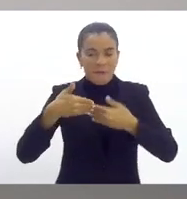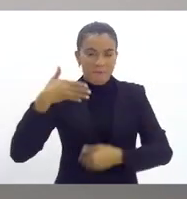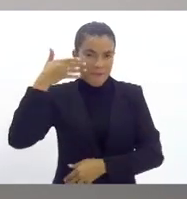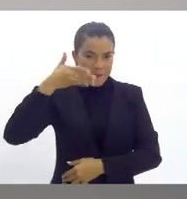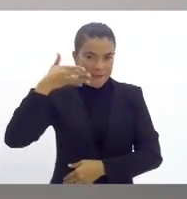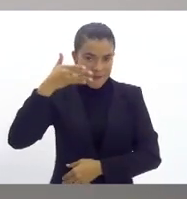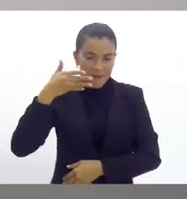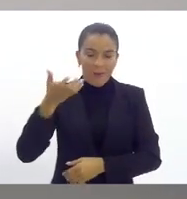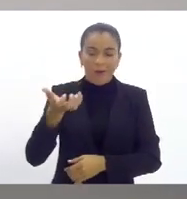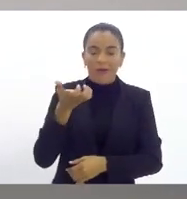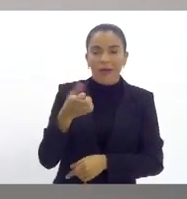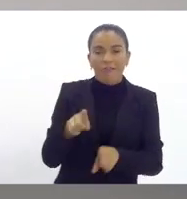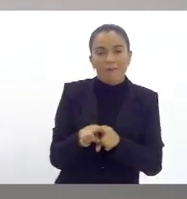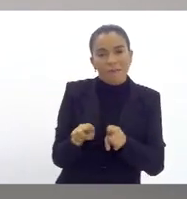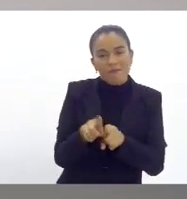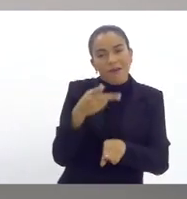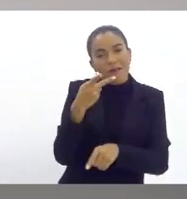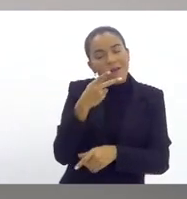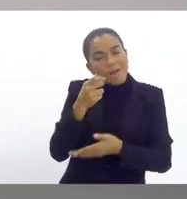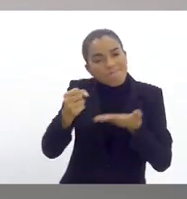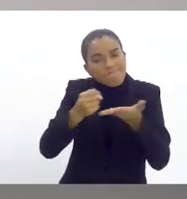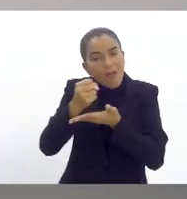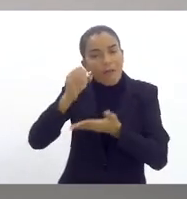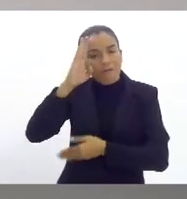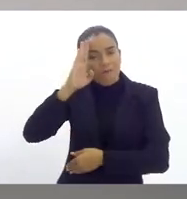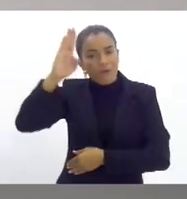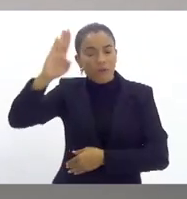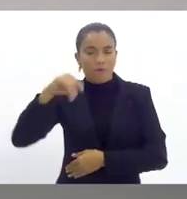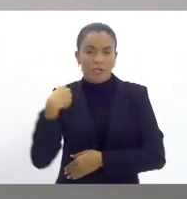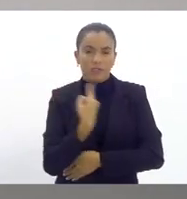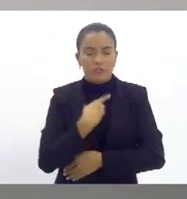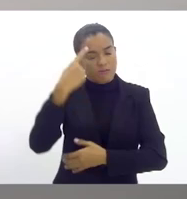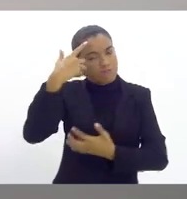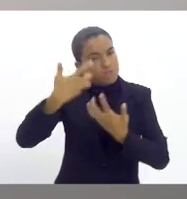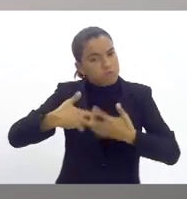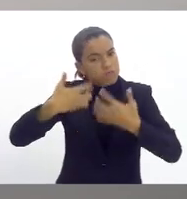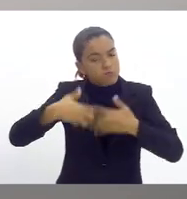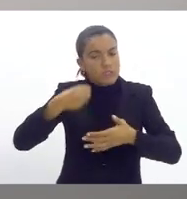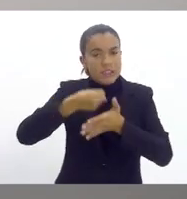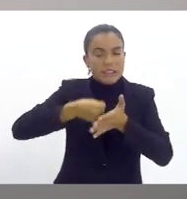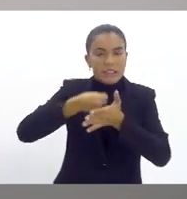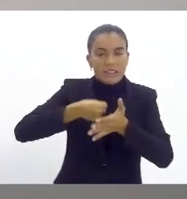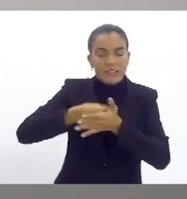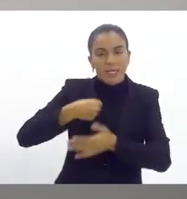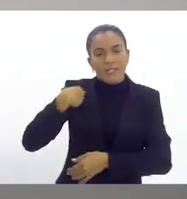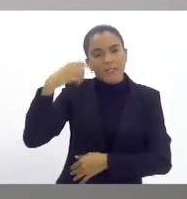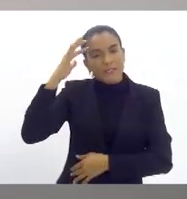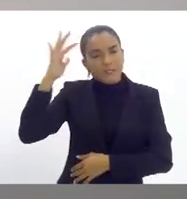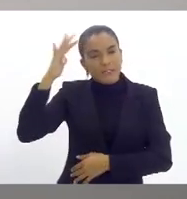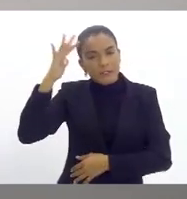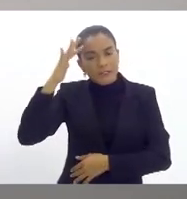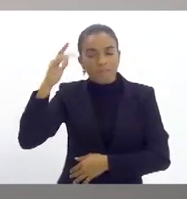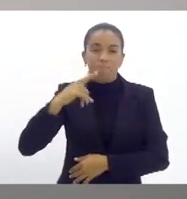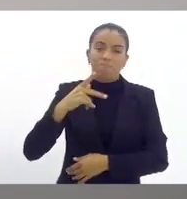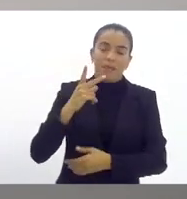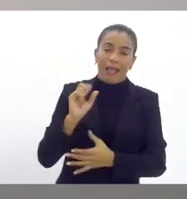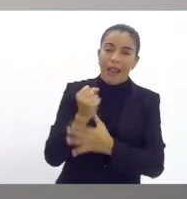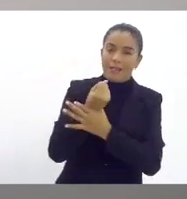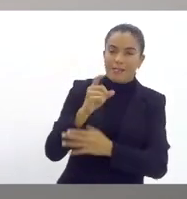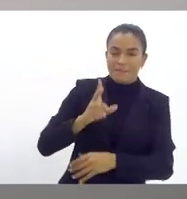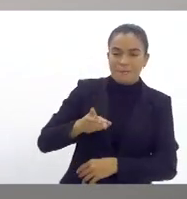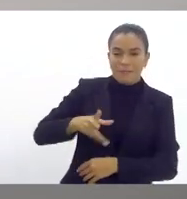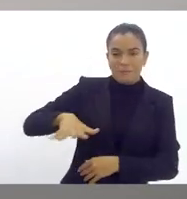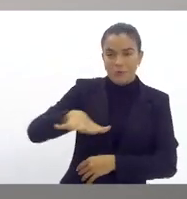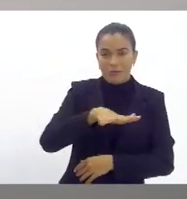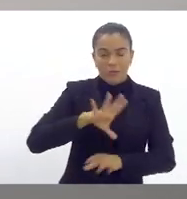eu também queria colocar aqui que é fundamental que a gente pense E aí acho que é importante que a gente tem esse mesmo espaço também com